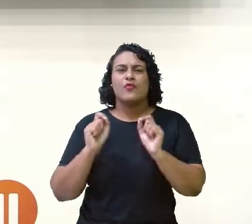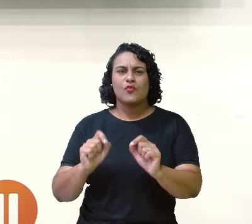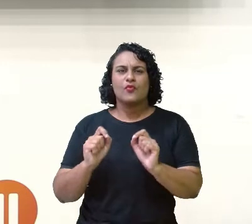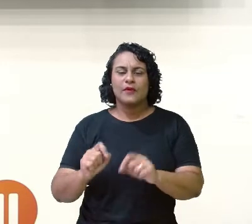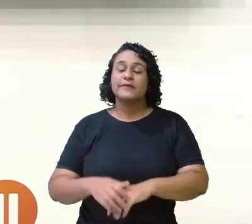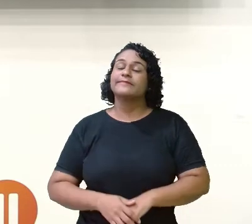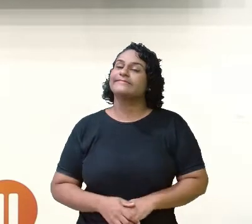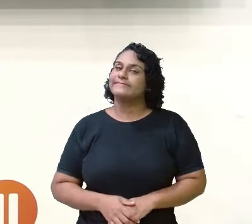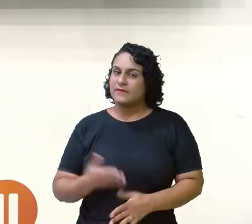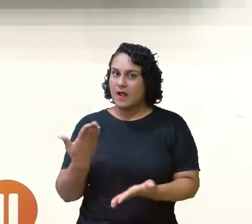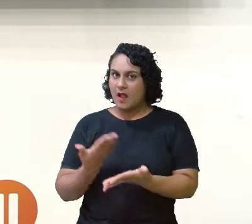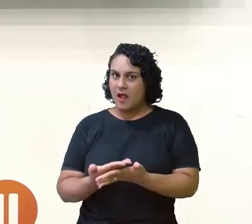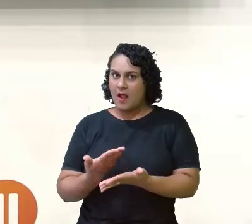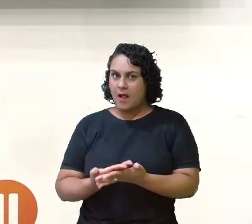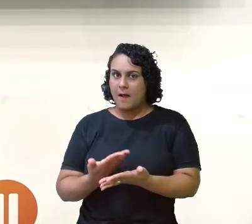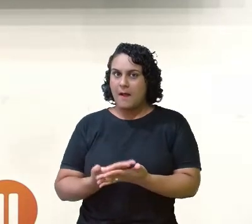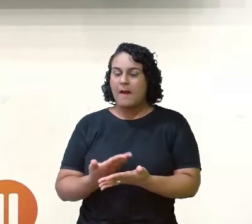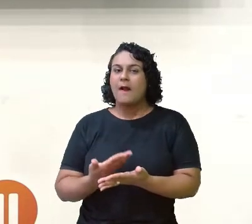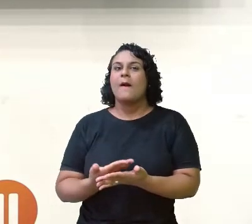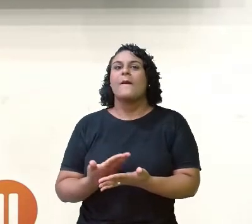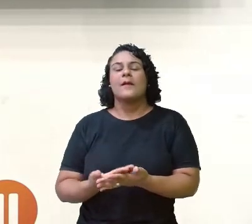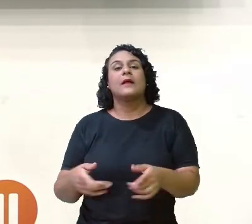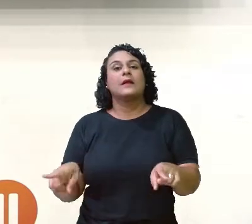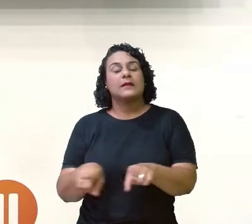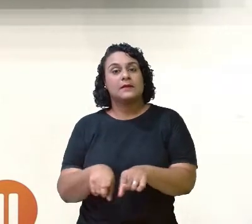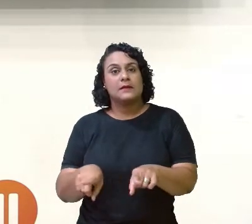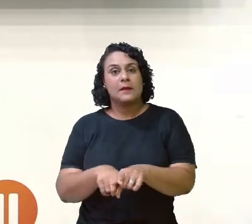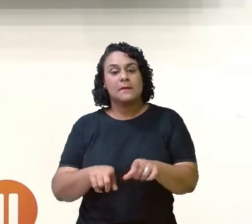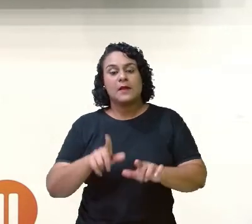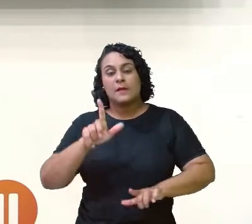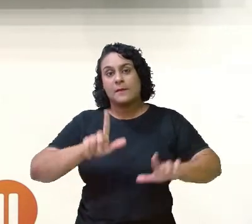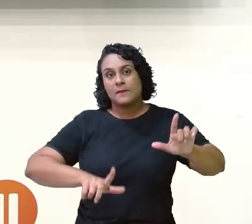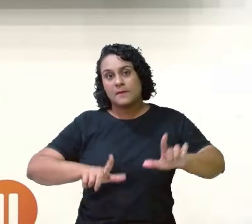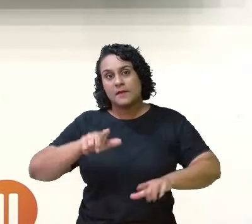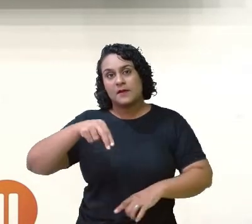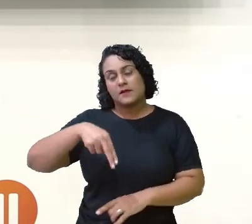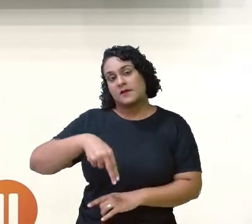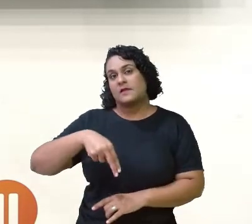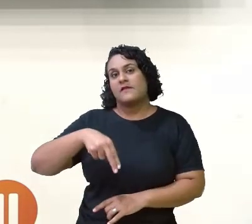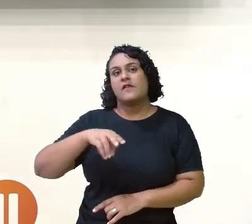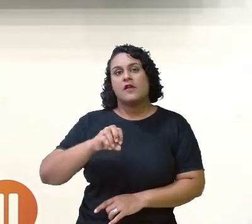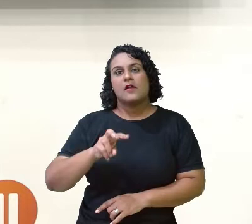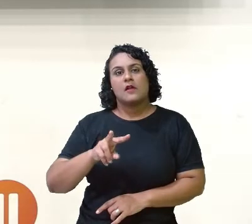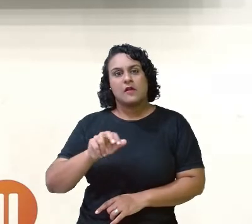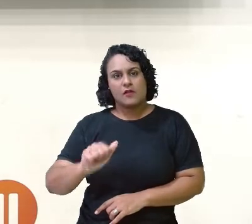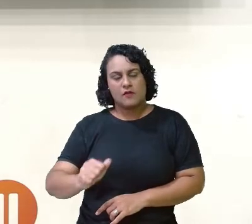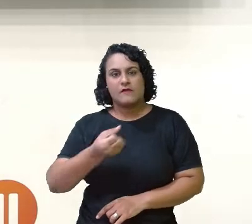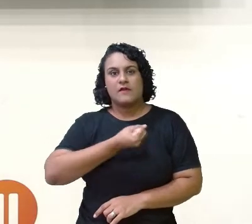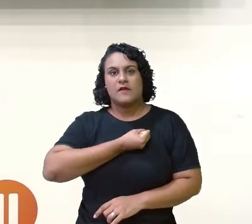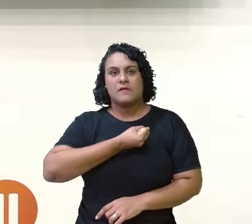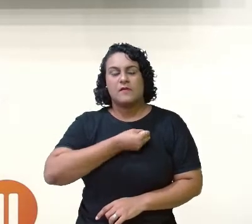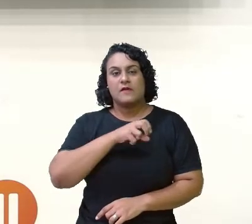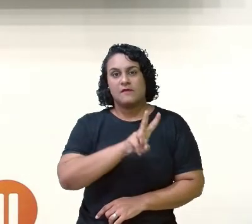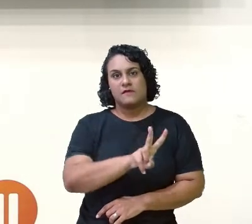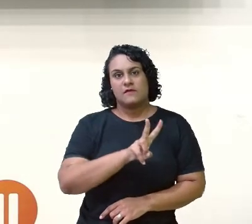Essa aula está sendo transmitida pela TV Nova, isso mesmo, canal